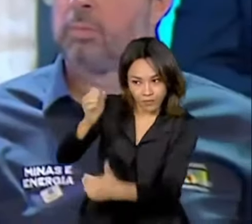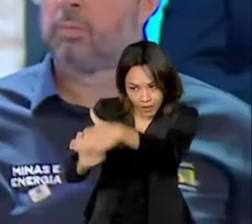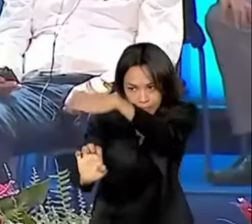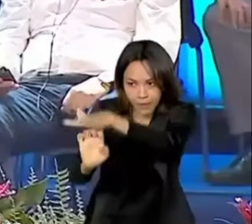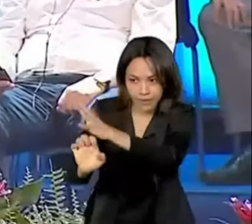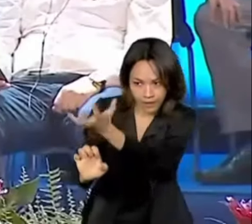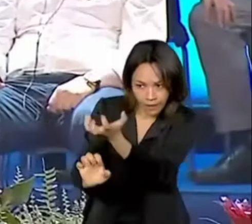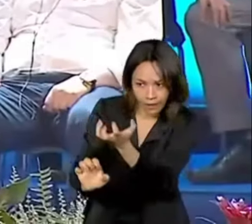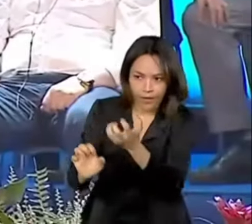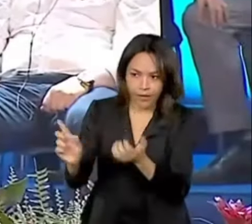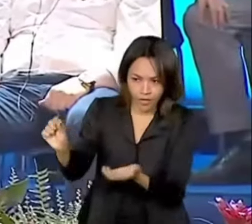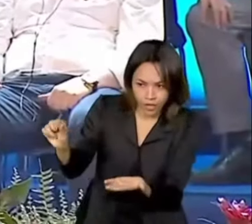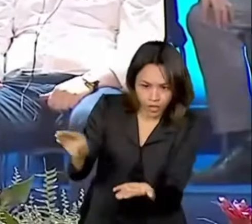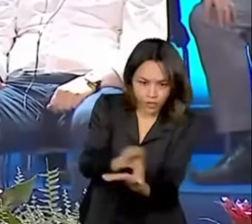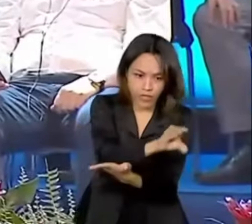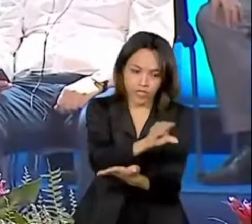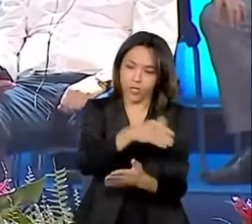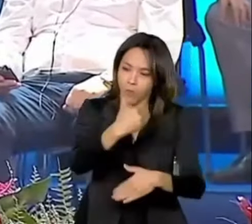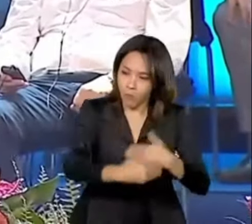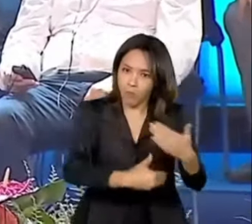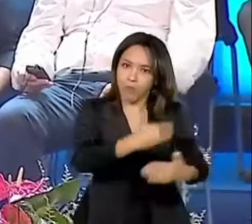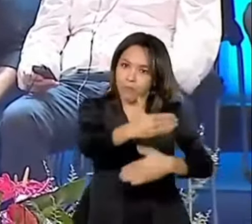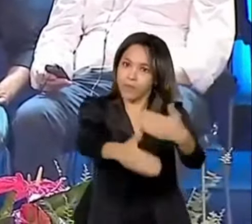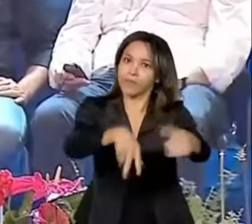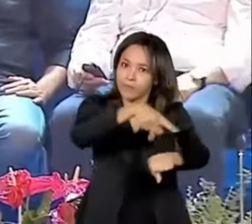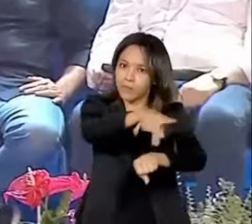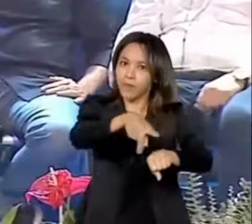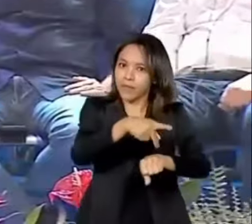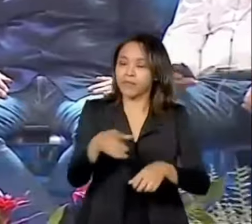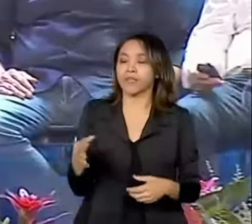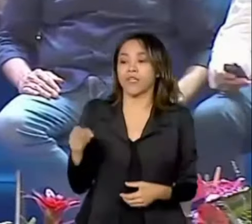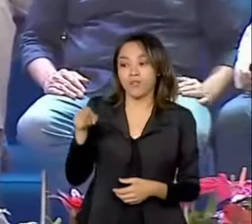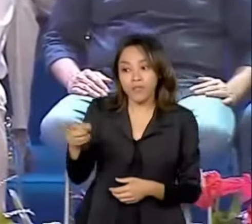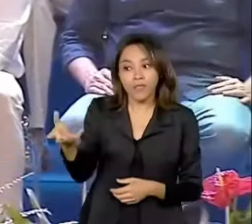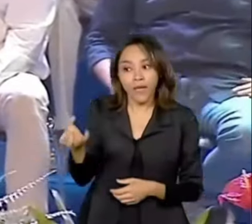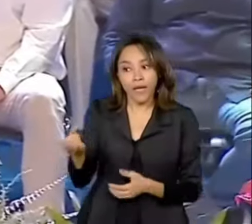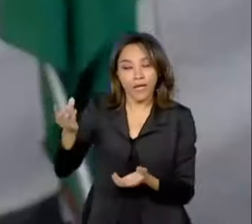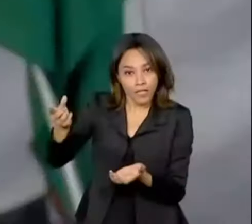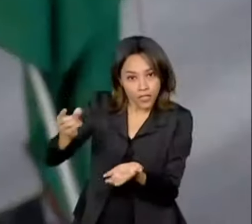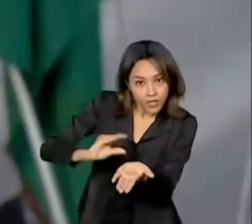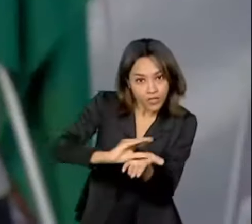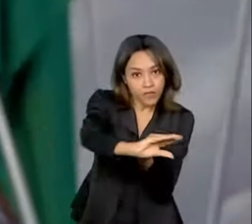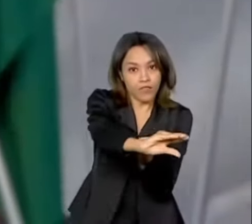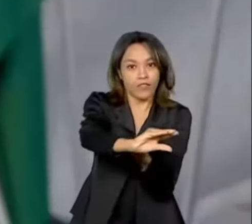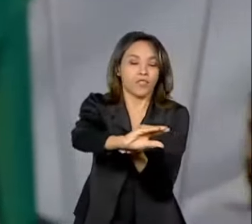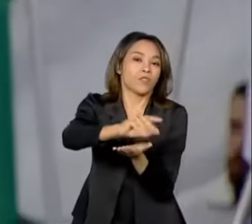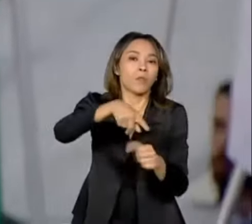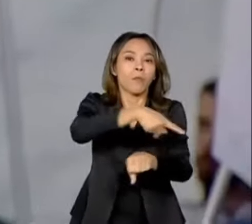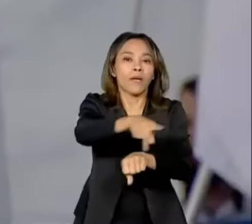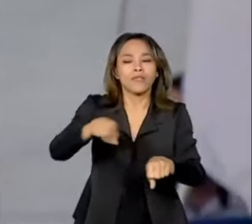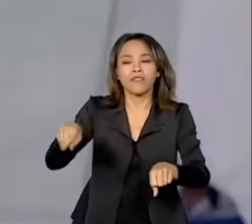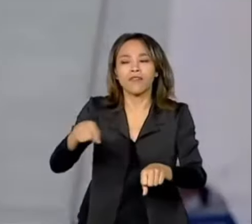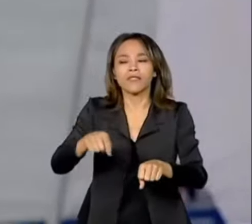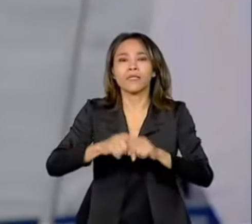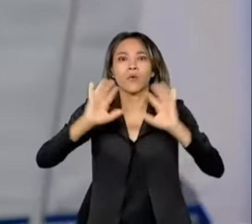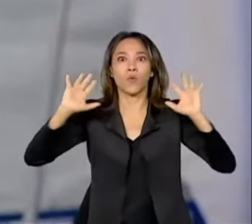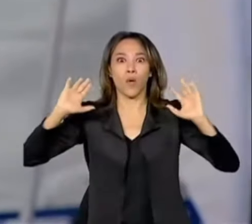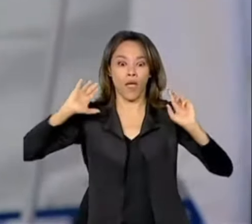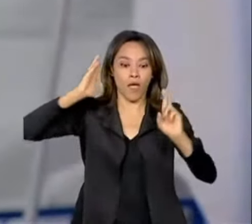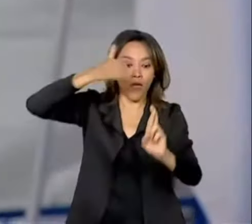que vai crescer, se vocês quiserem investir num país que vai ser de fato o celeiro do